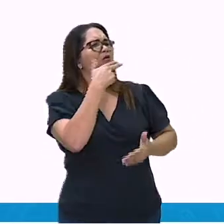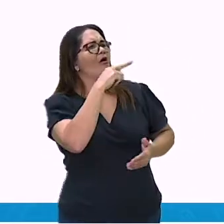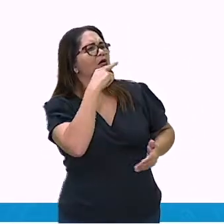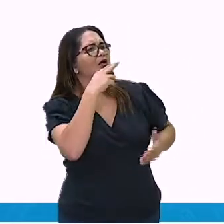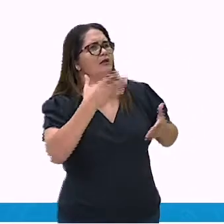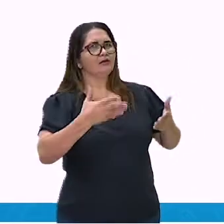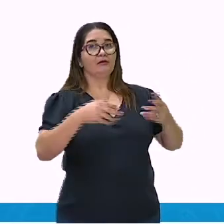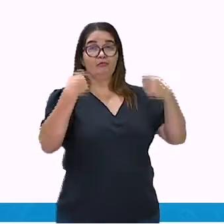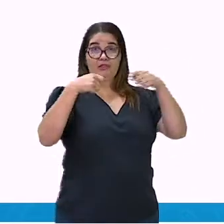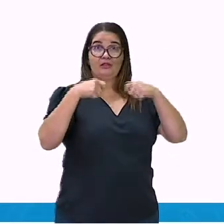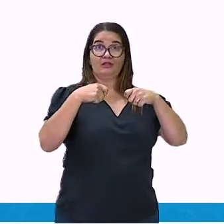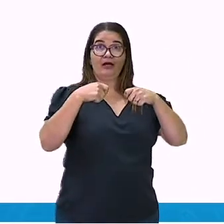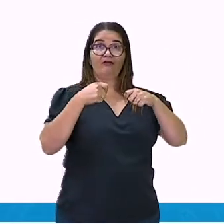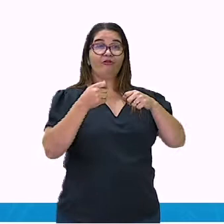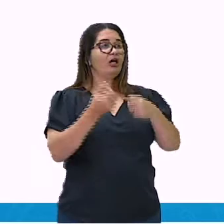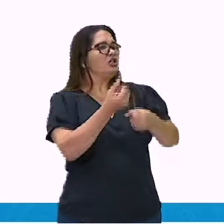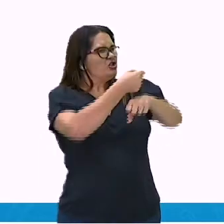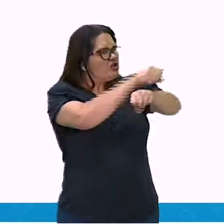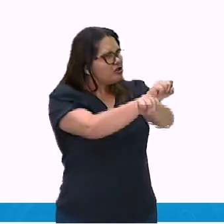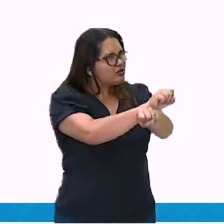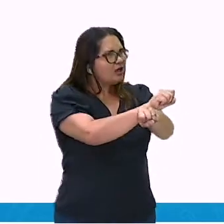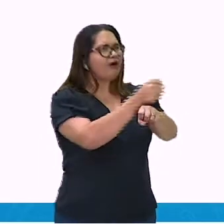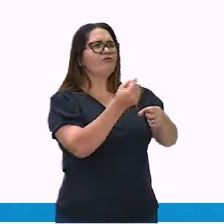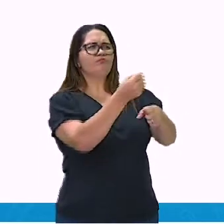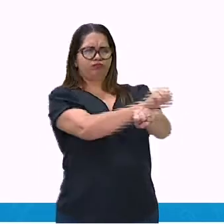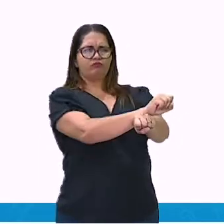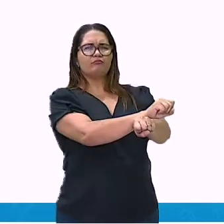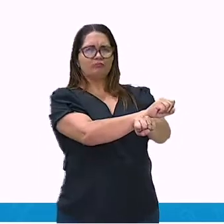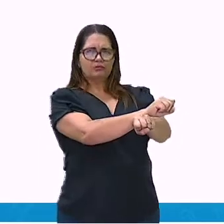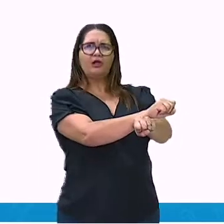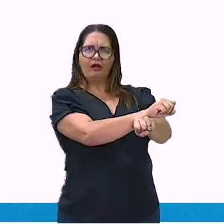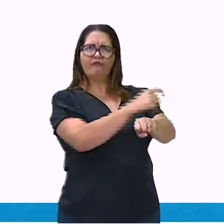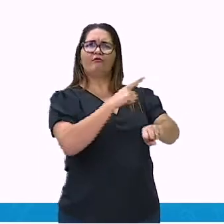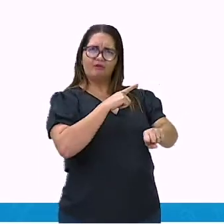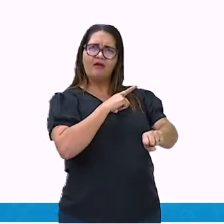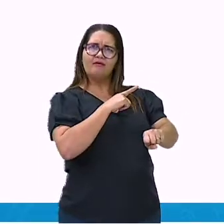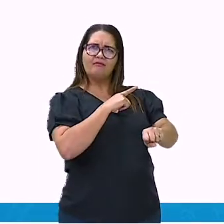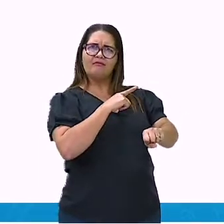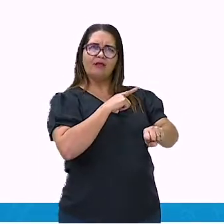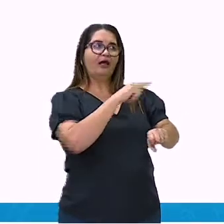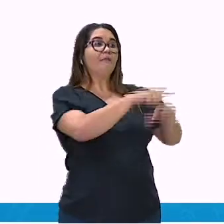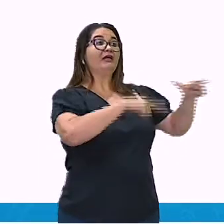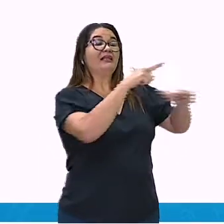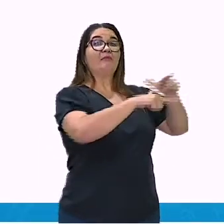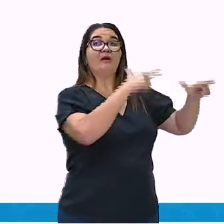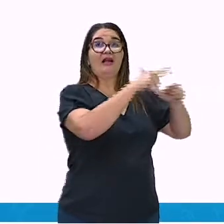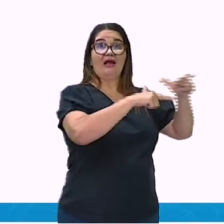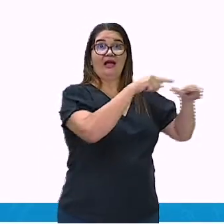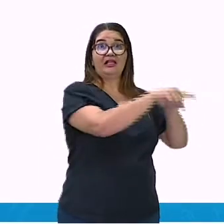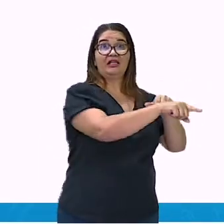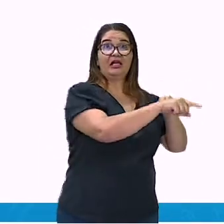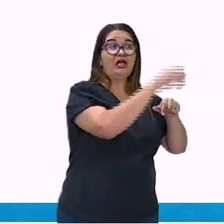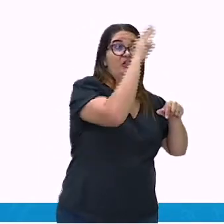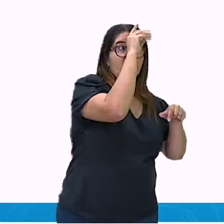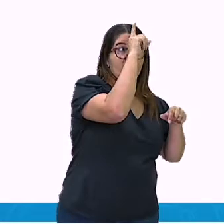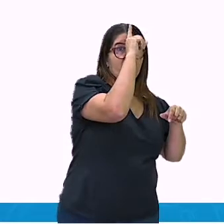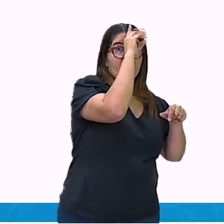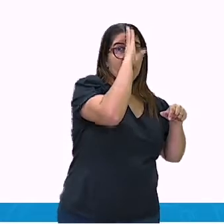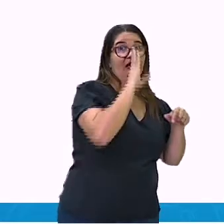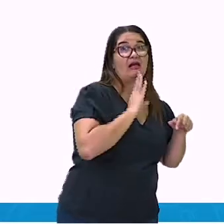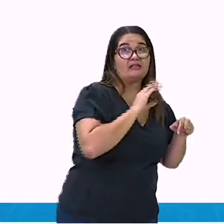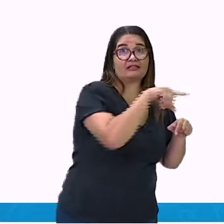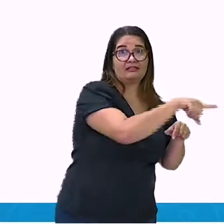aqui. Porque os navios negreiros, eles pagariam impostos